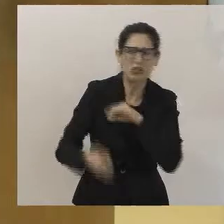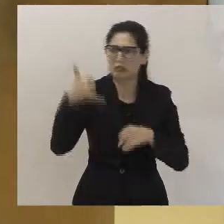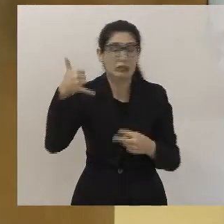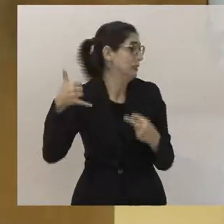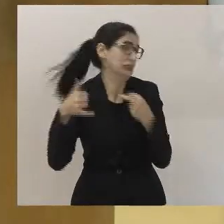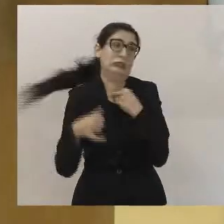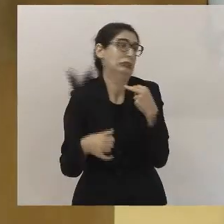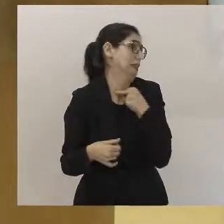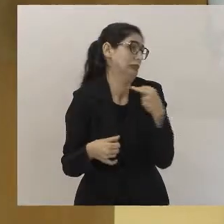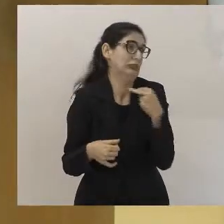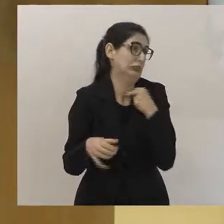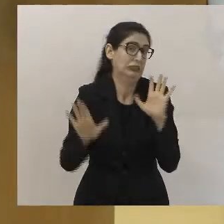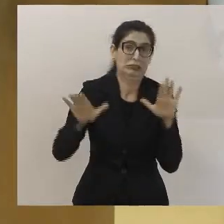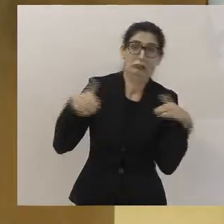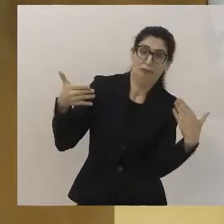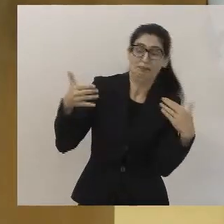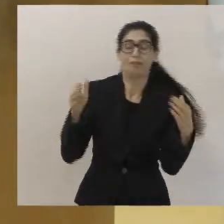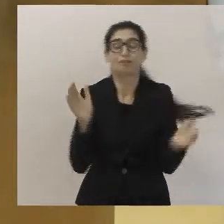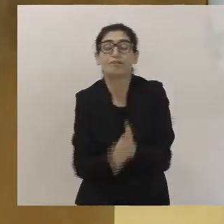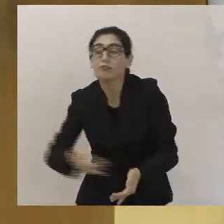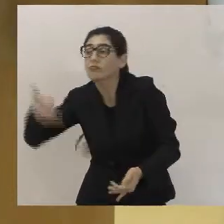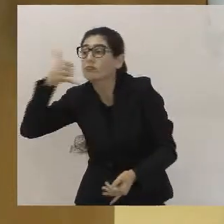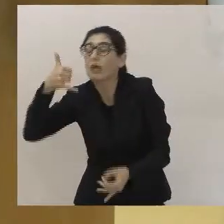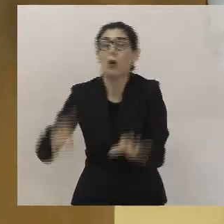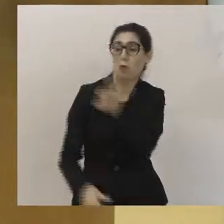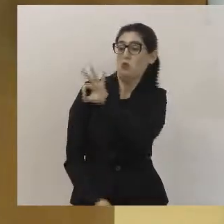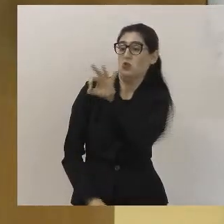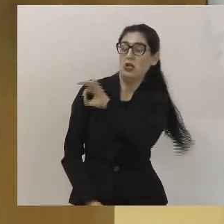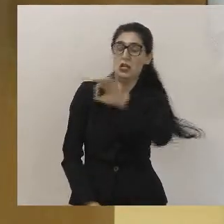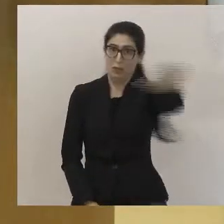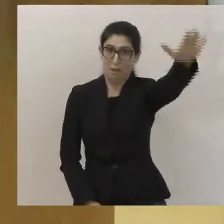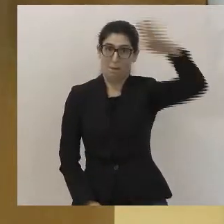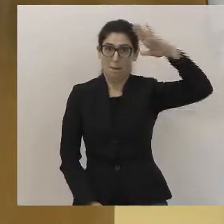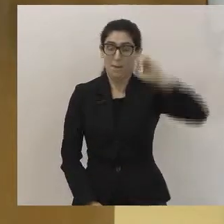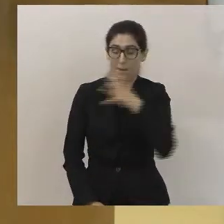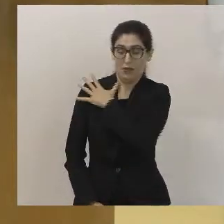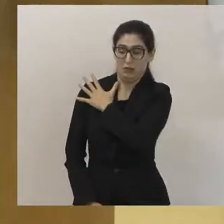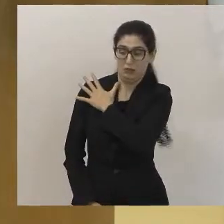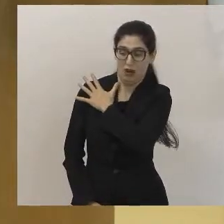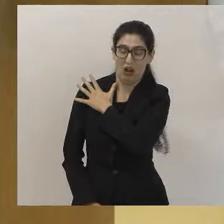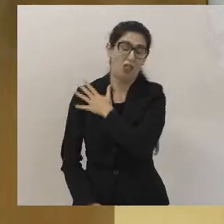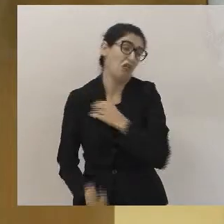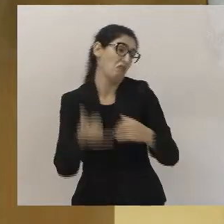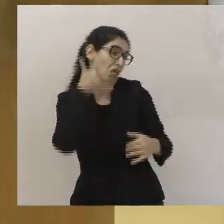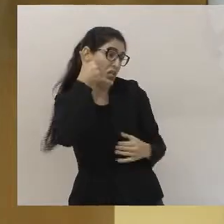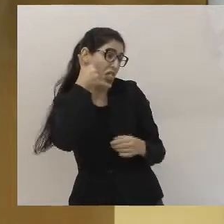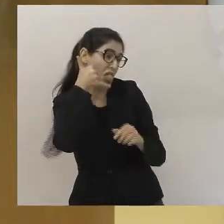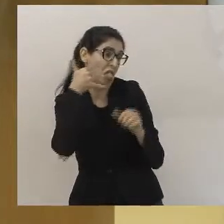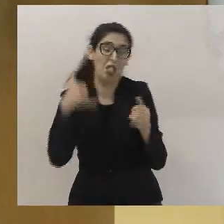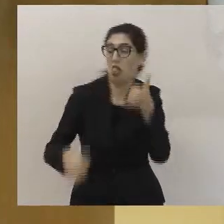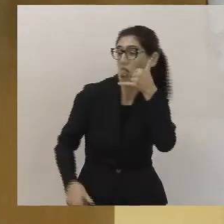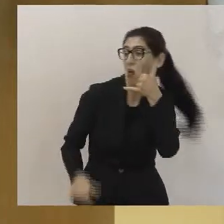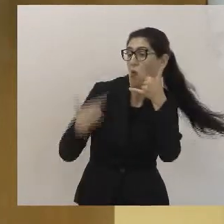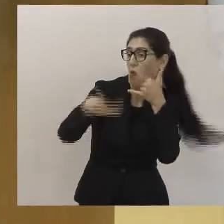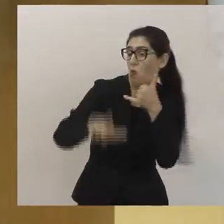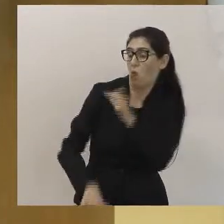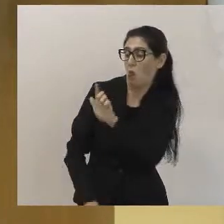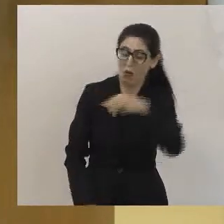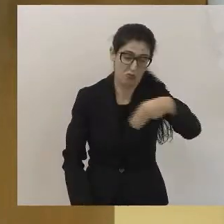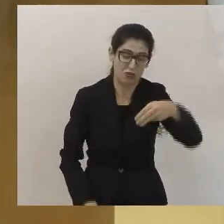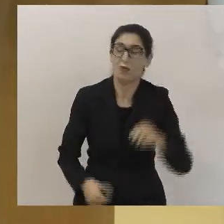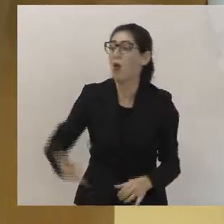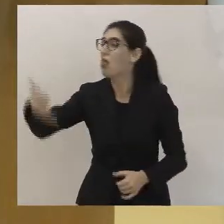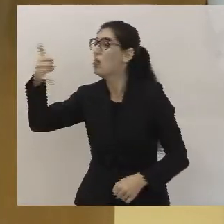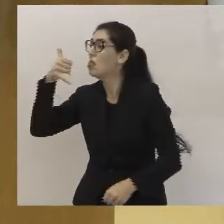fazer liga para a polícia militar a polícia militar diz que a guarda municipal liga para a postura a